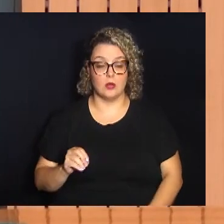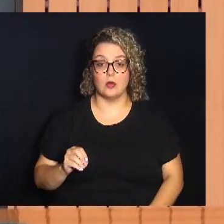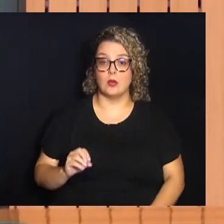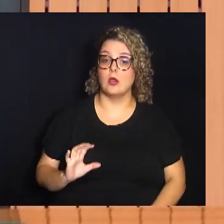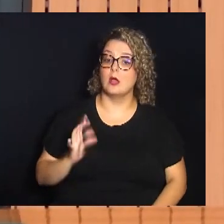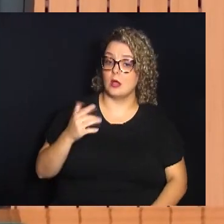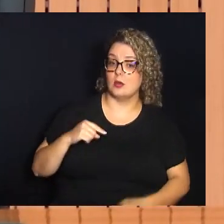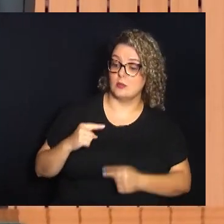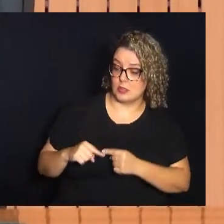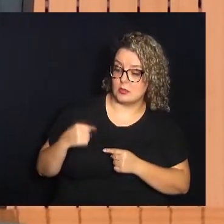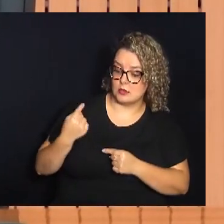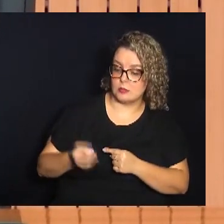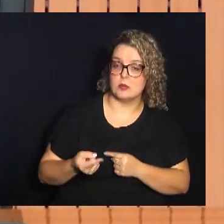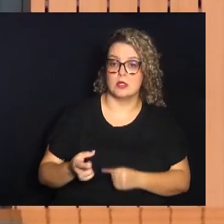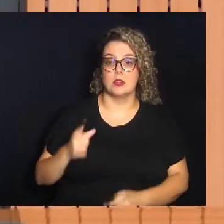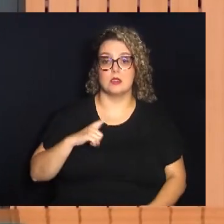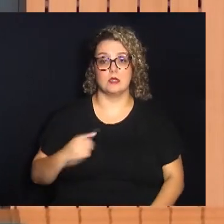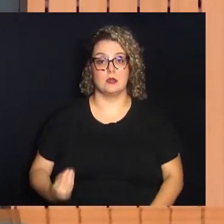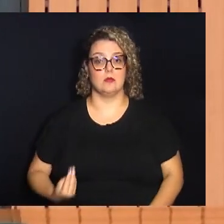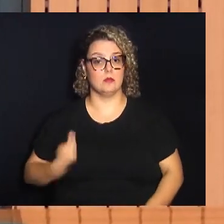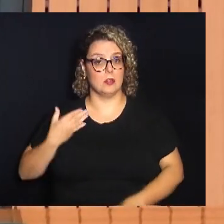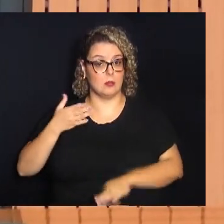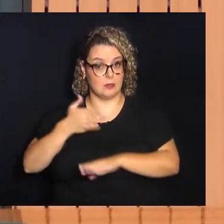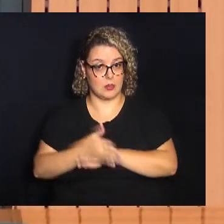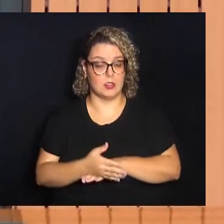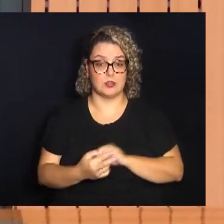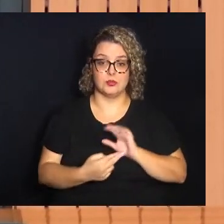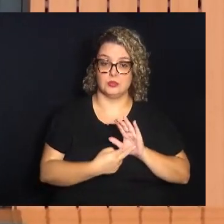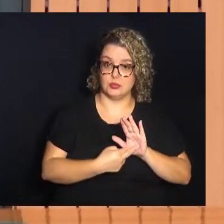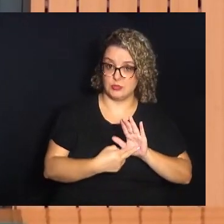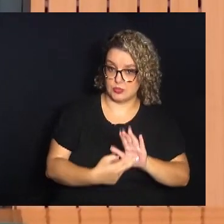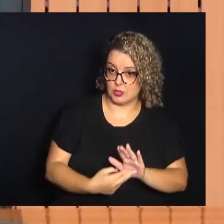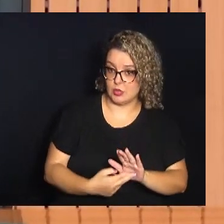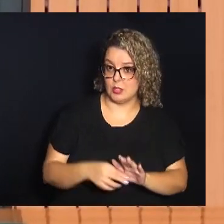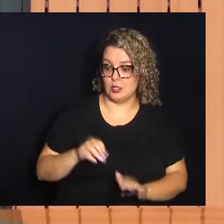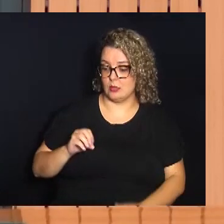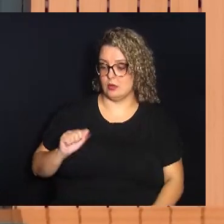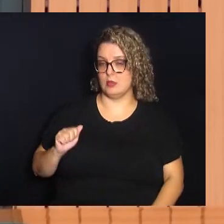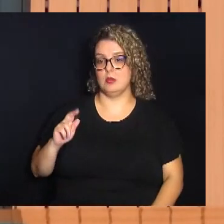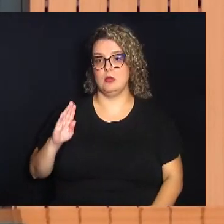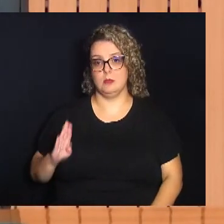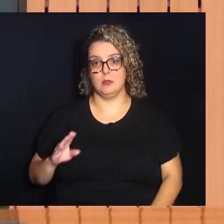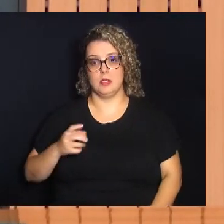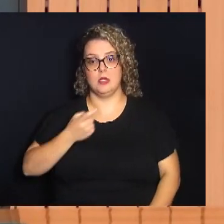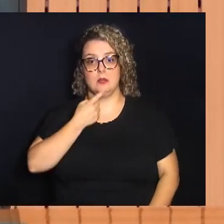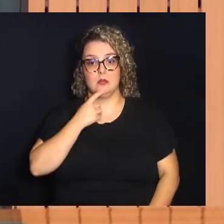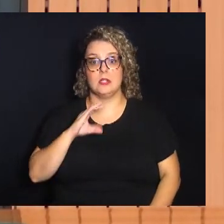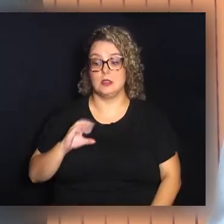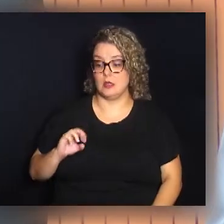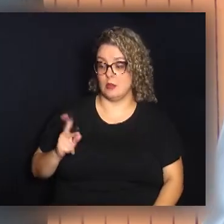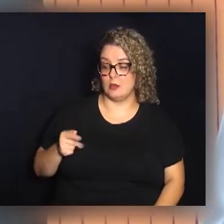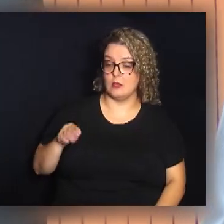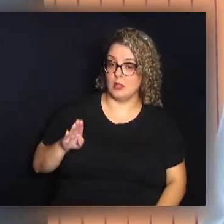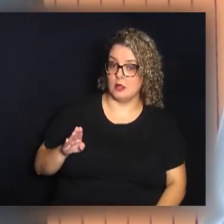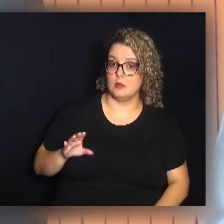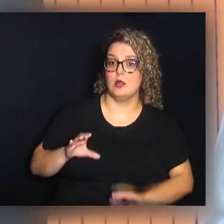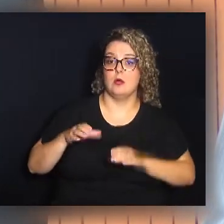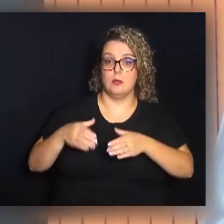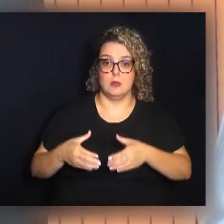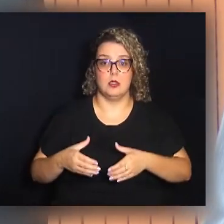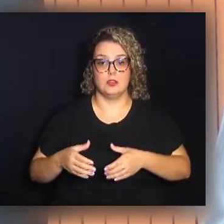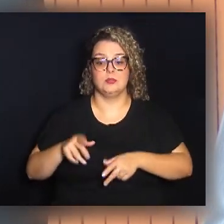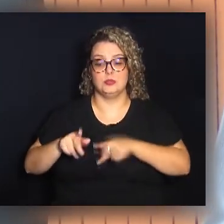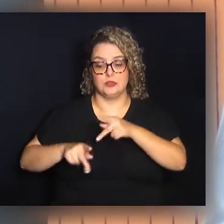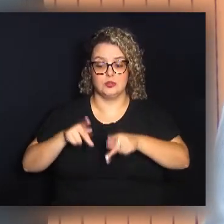reunião ordinária aconteceu na sequência e contou com a participação de representantes da OAB Campinas e da COAB,